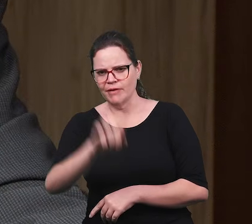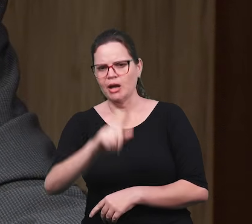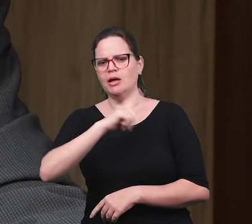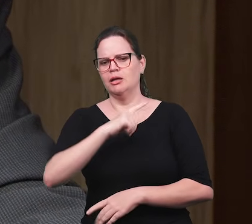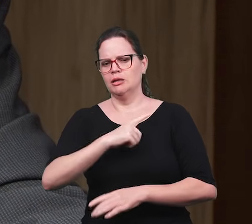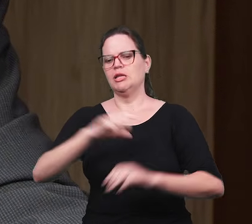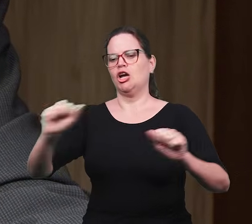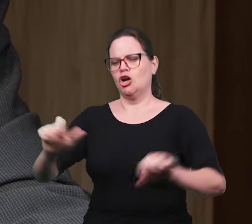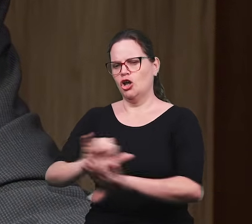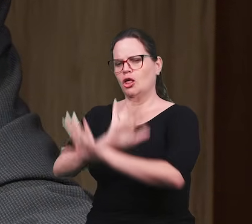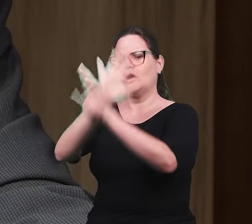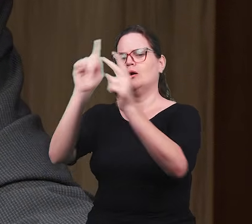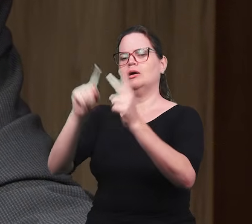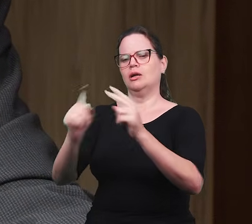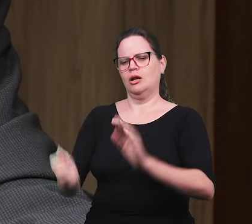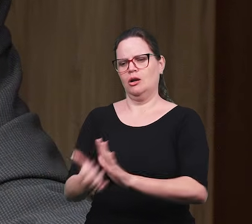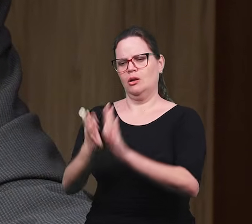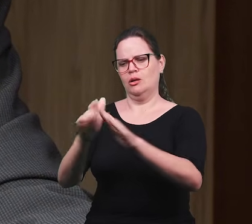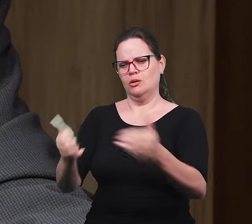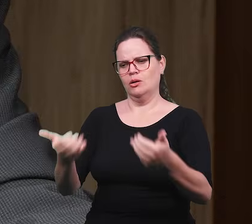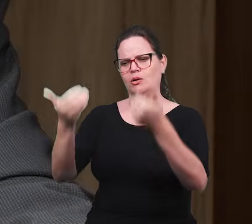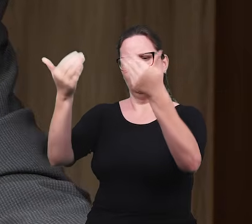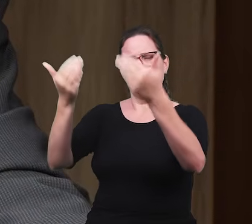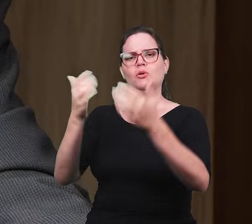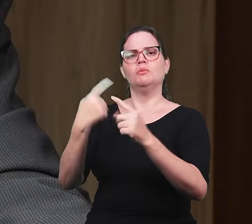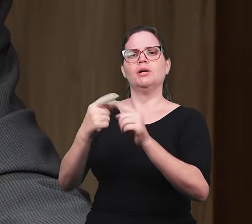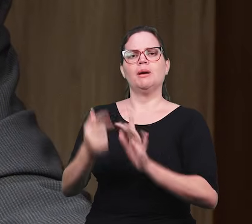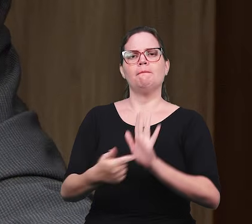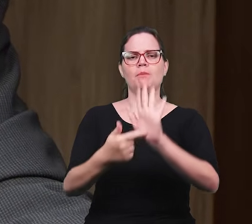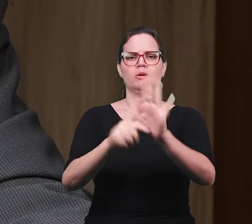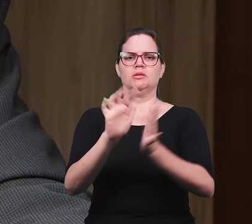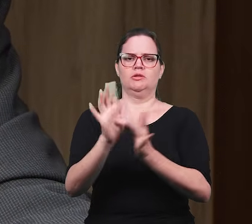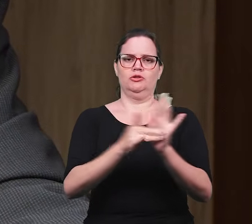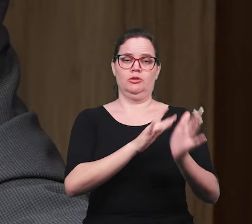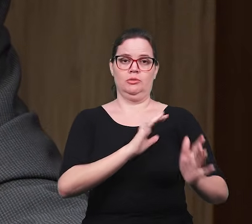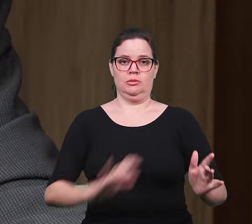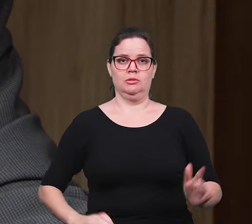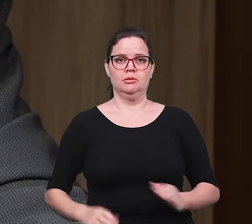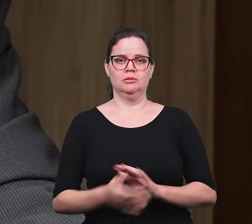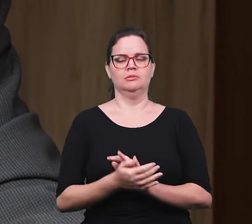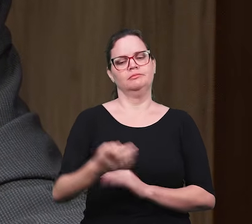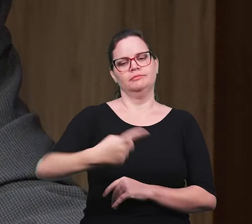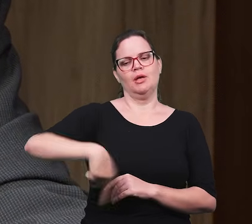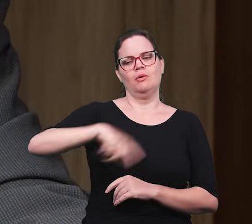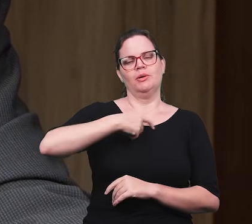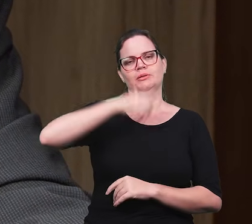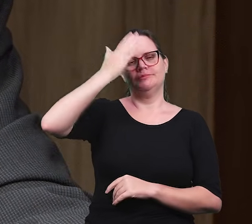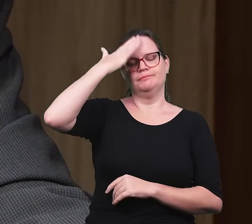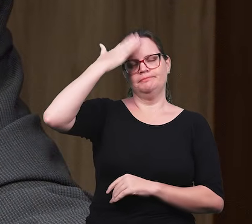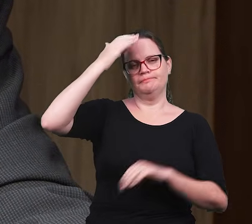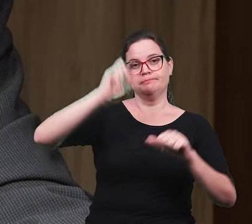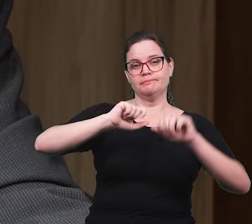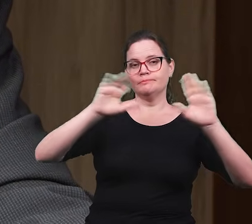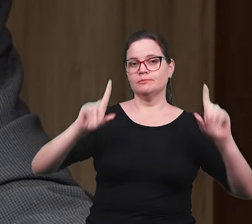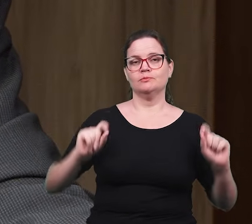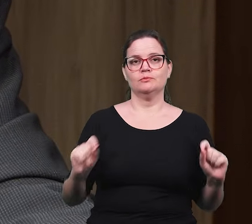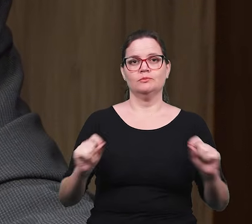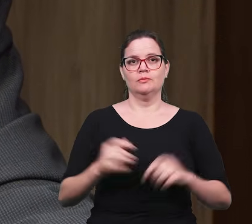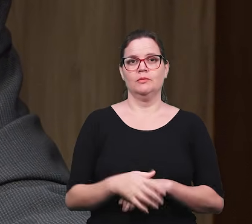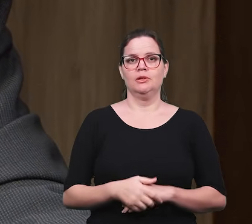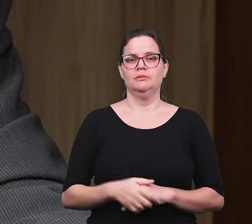honra e glória na revelação de Jesus Cristo. Então, eles compreenderam que